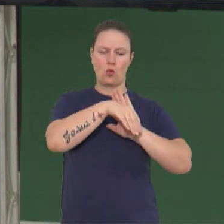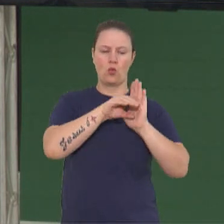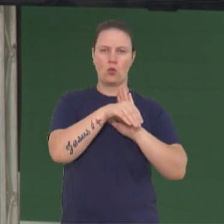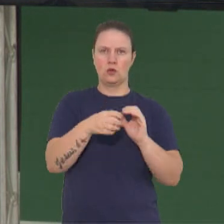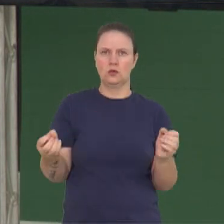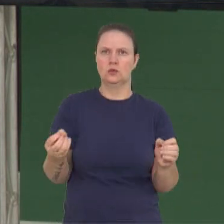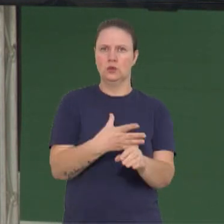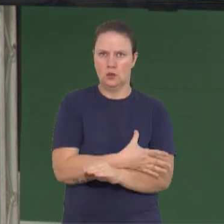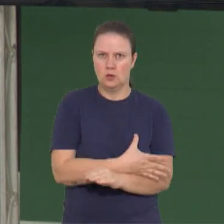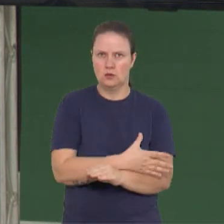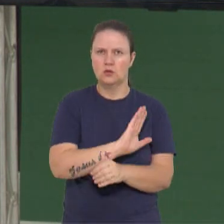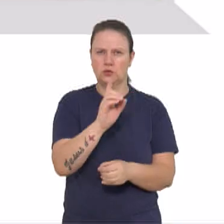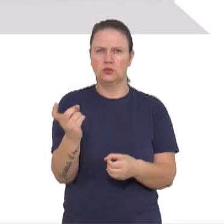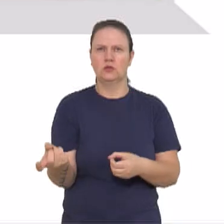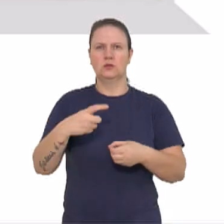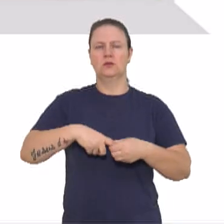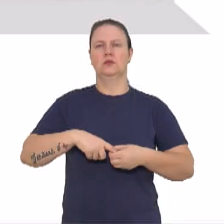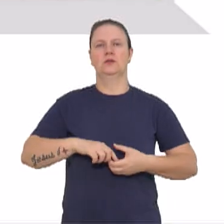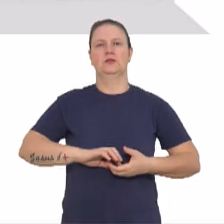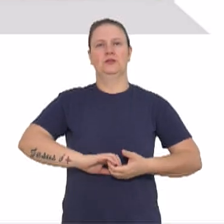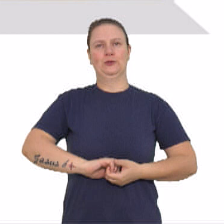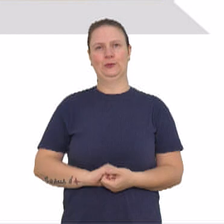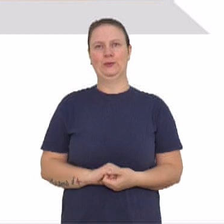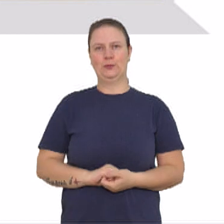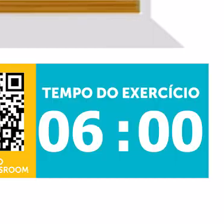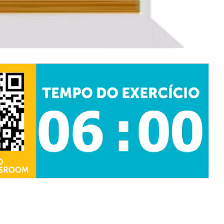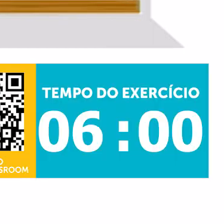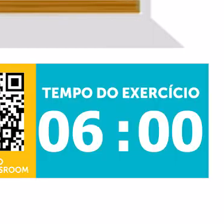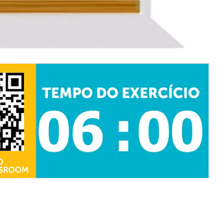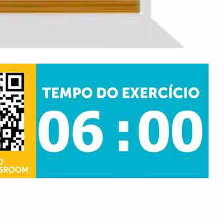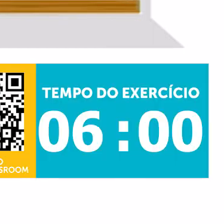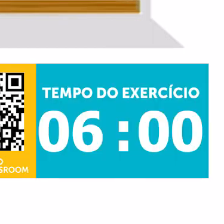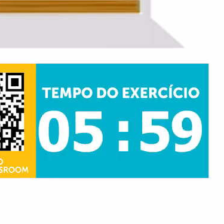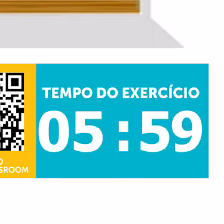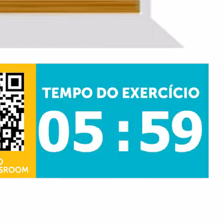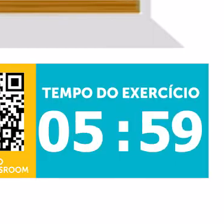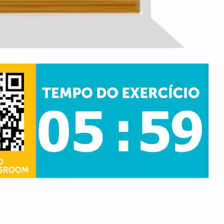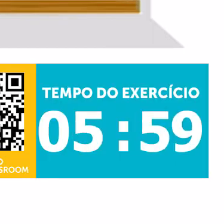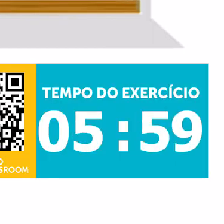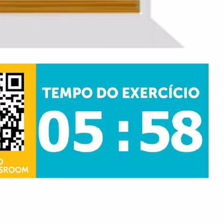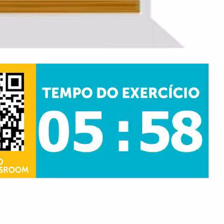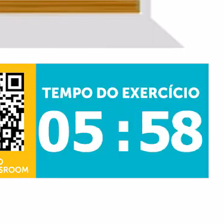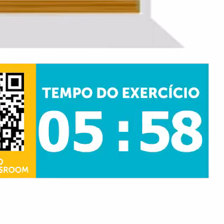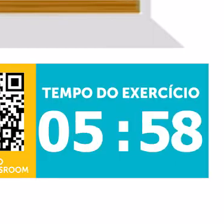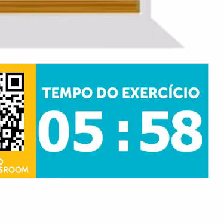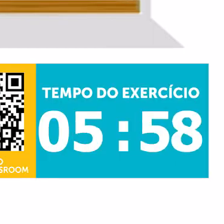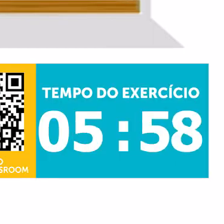e daqui a pouco voltamos.